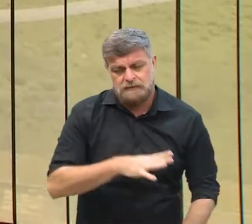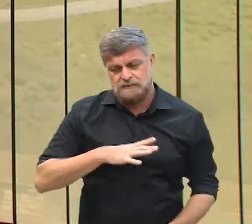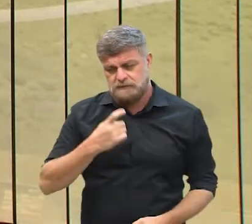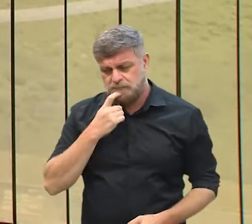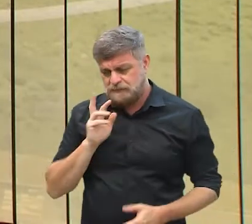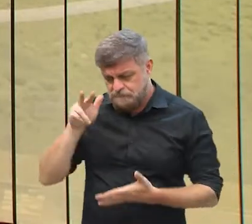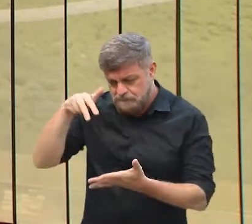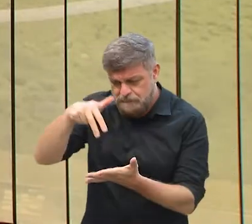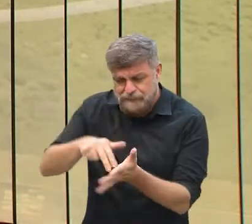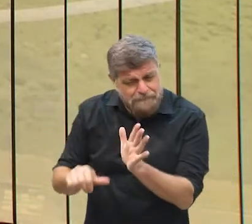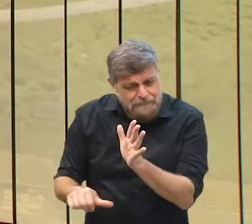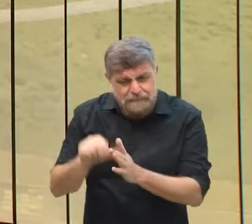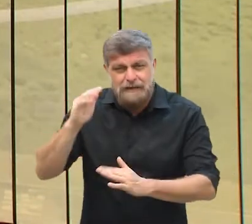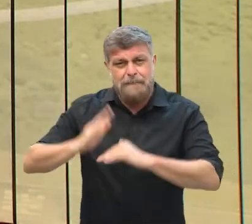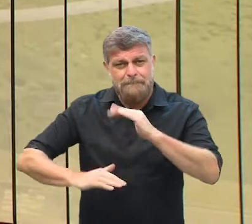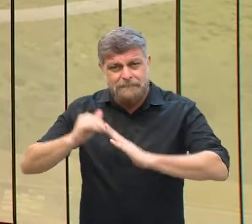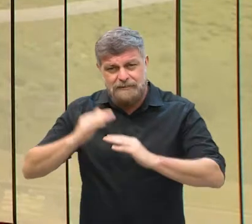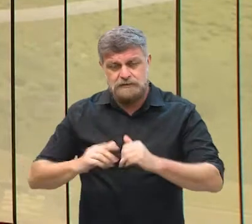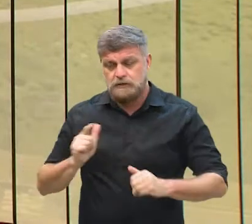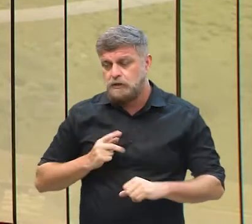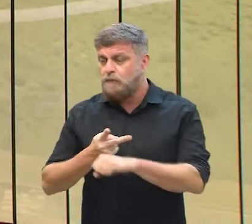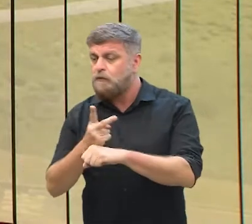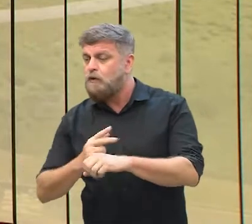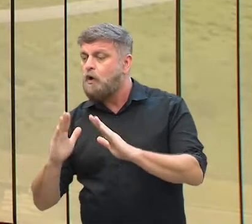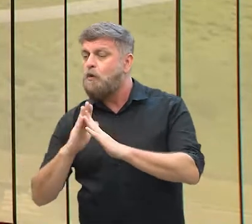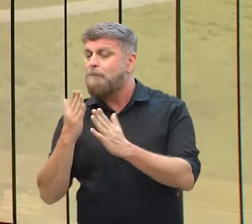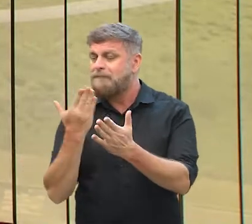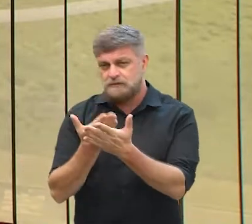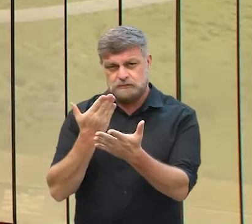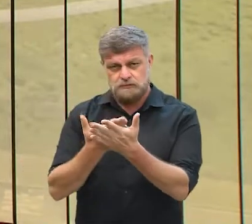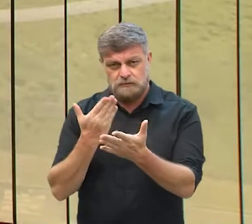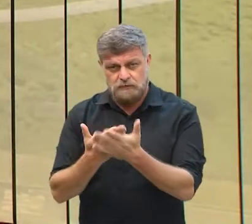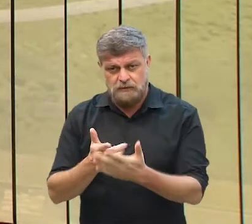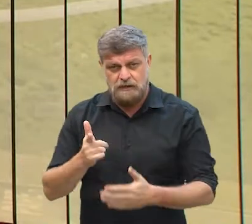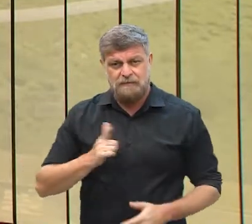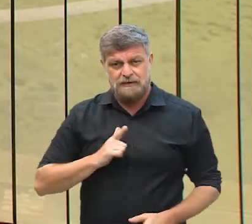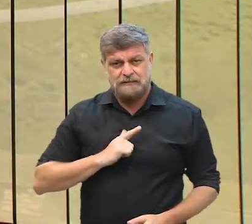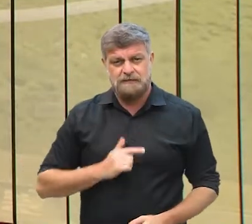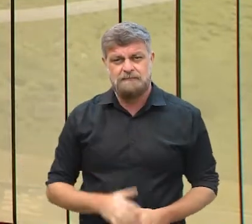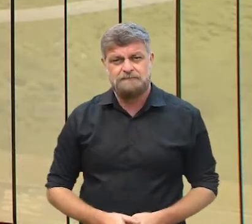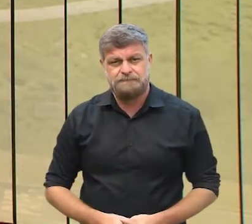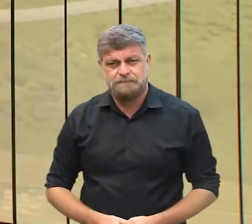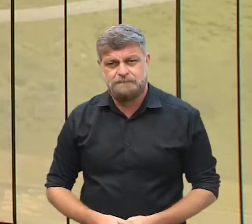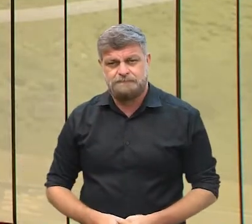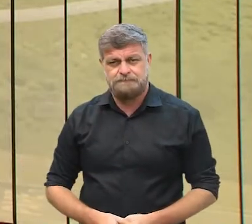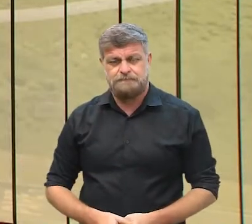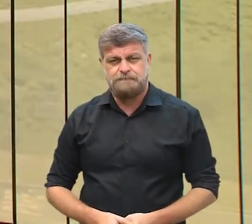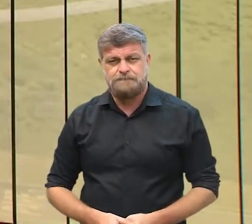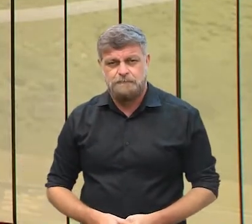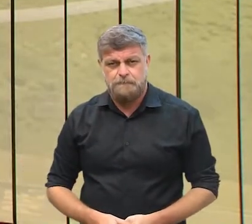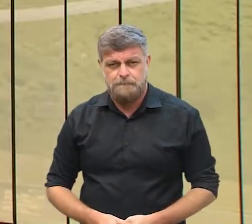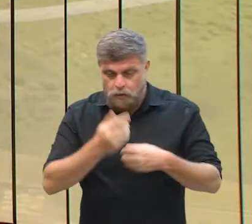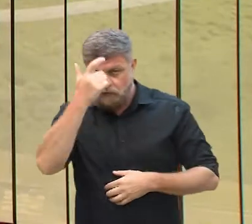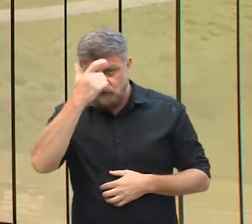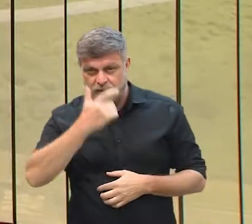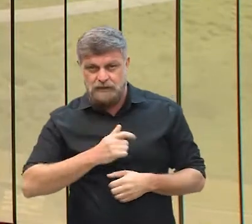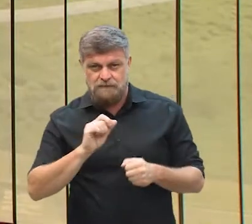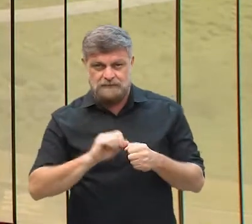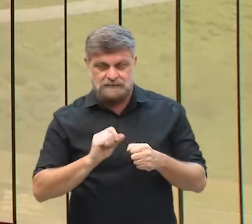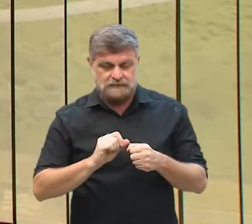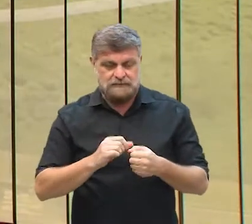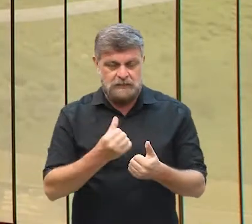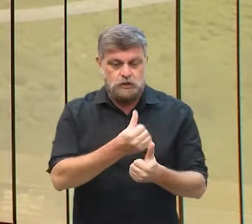precisava pegar ônibus, então era fácil. Eu morei no Jardim Londres, depois morei no Jardim Campos Elísio.